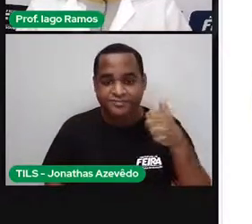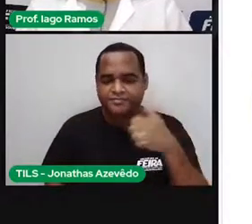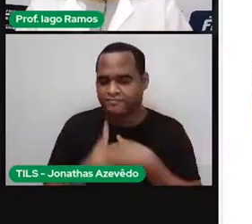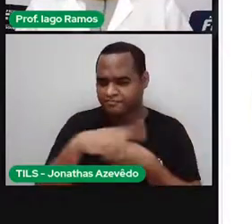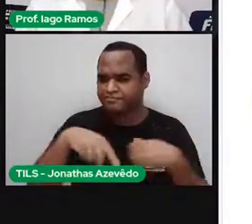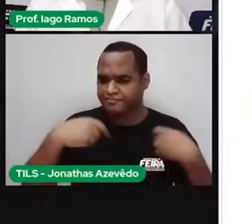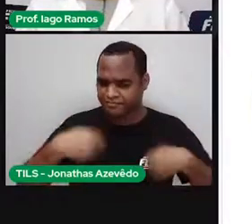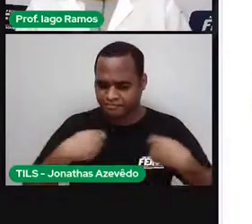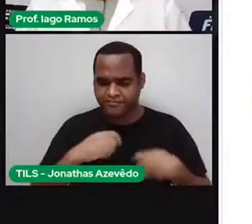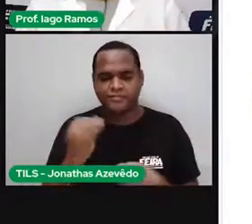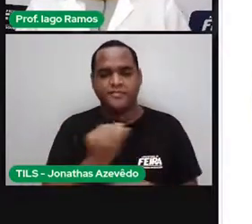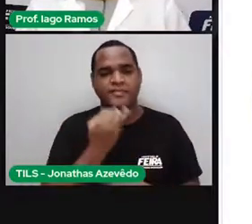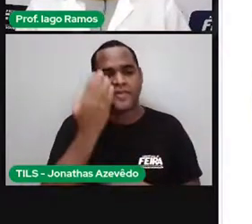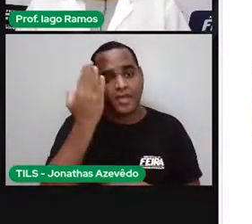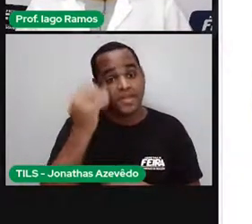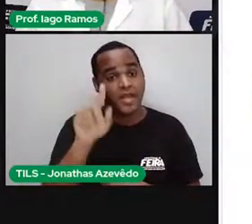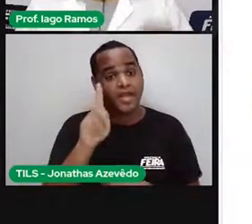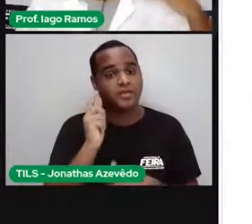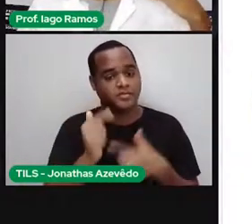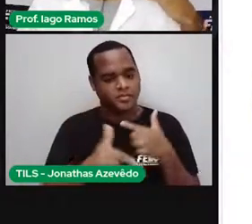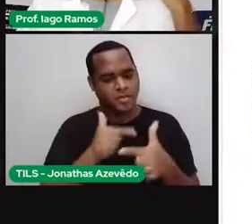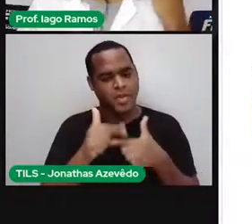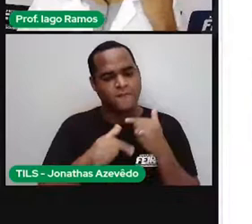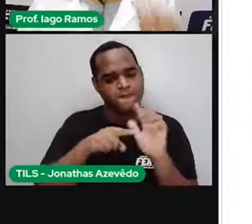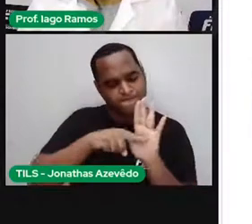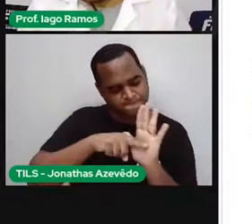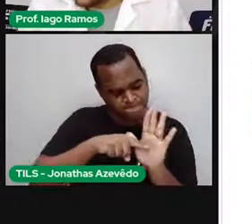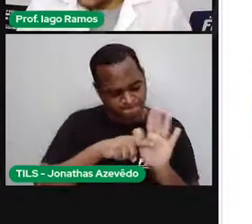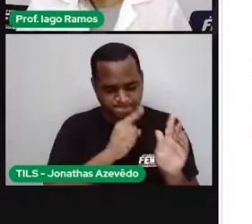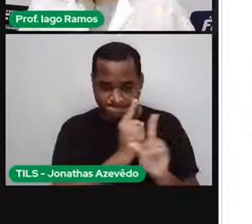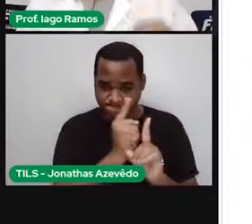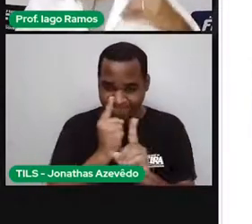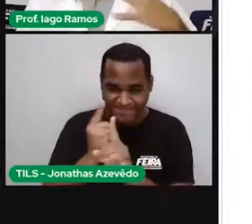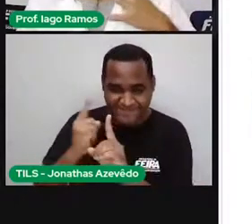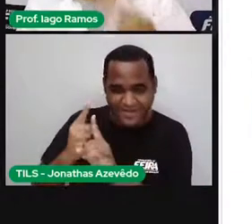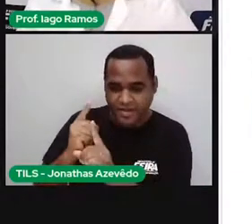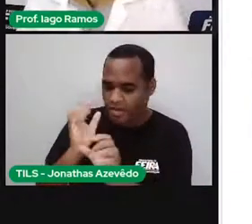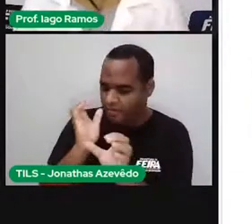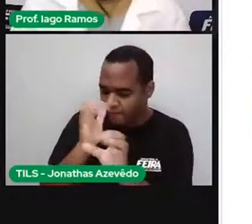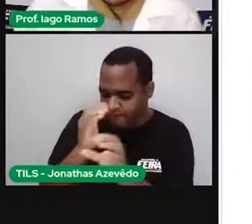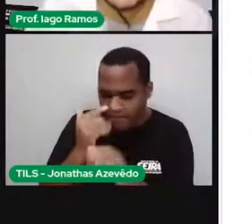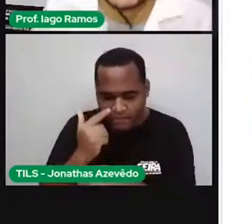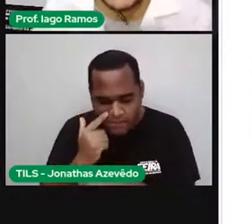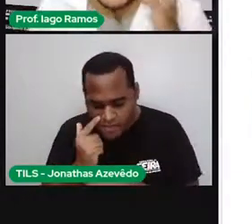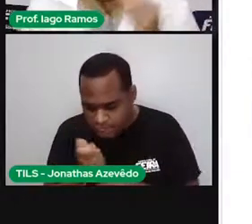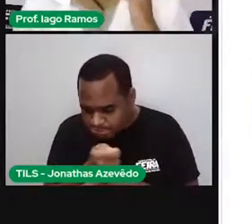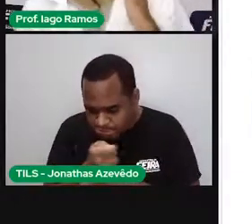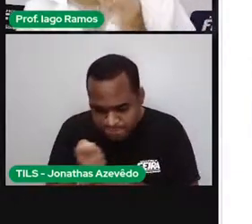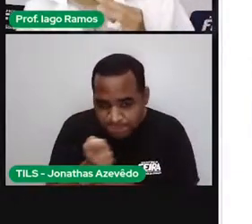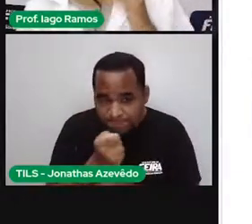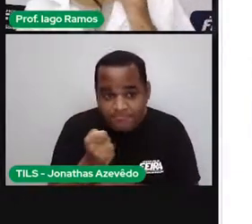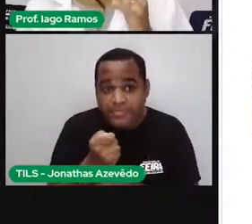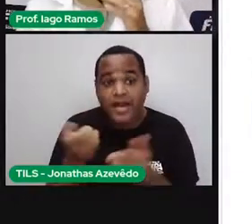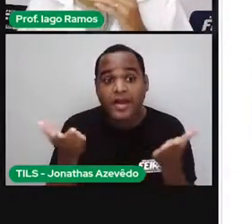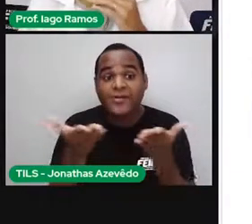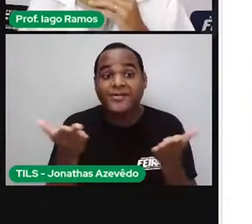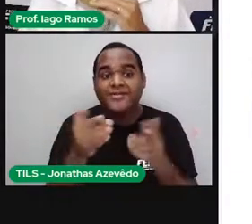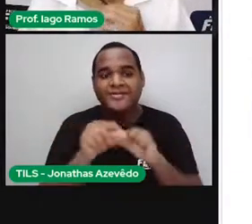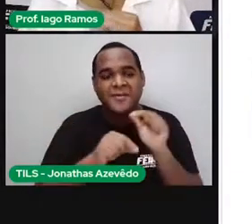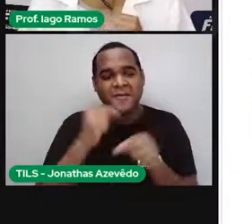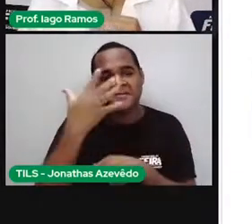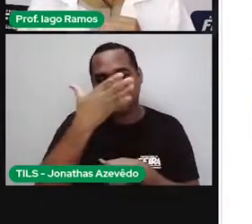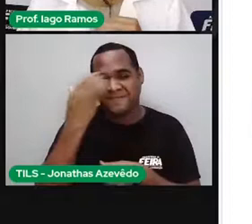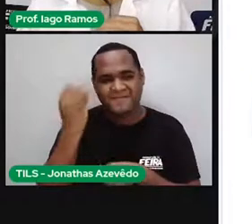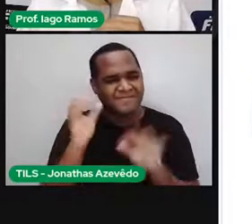precisa saber para o trabalho investigativo que nós vamos começar agorinha não